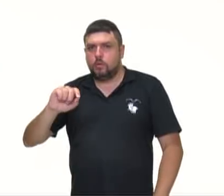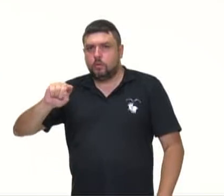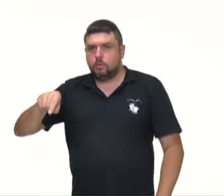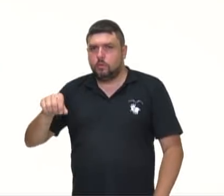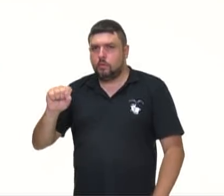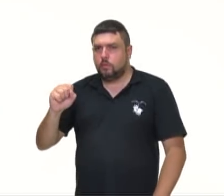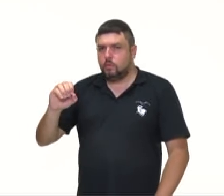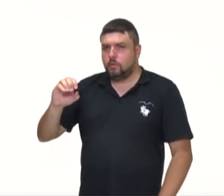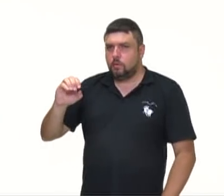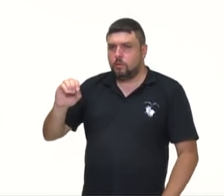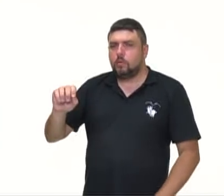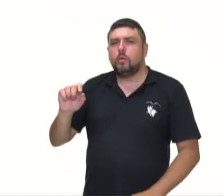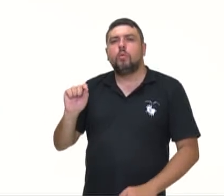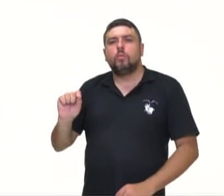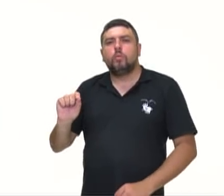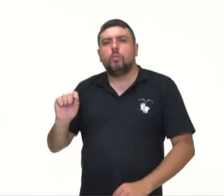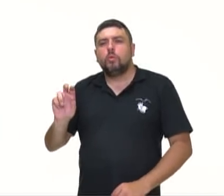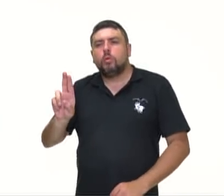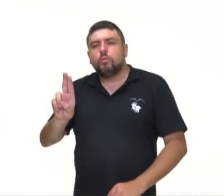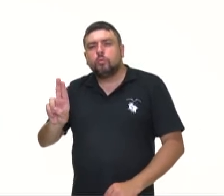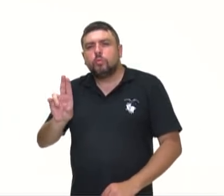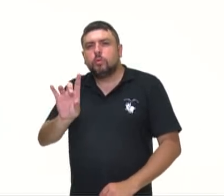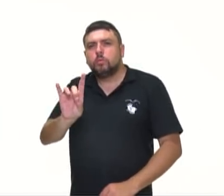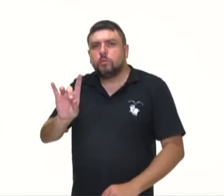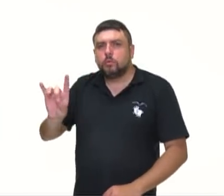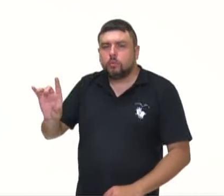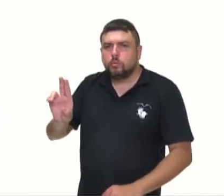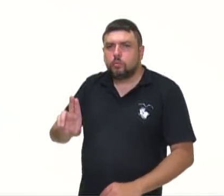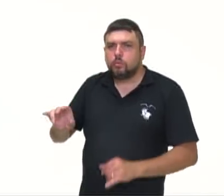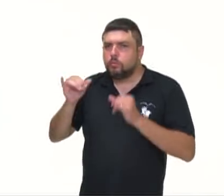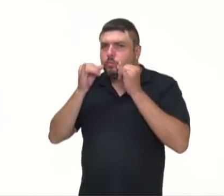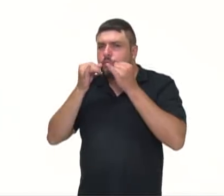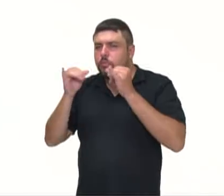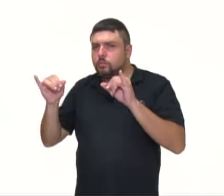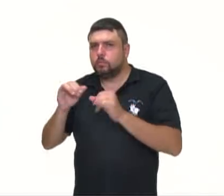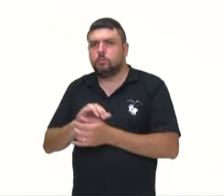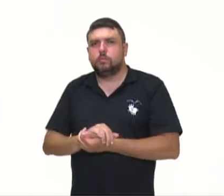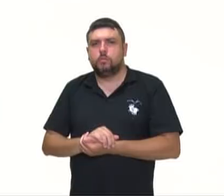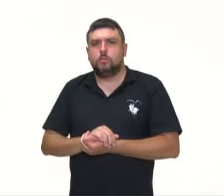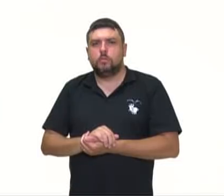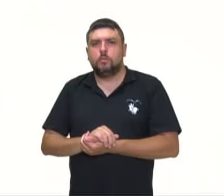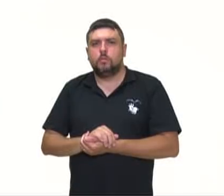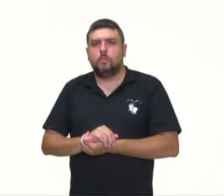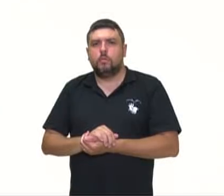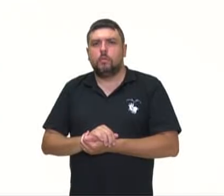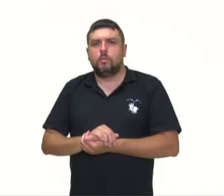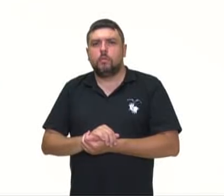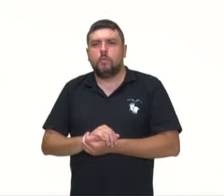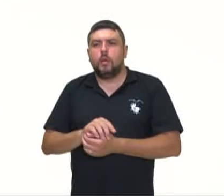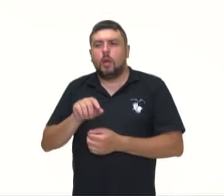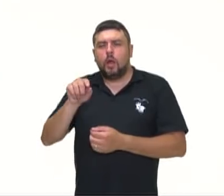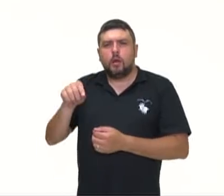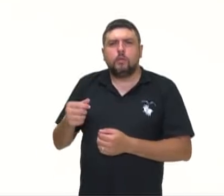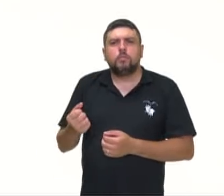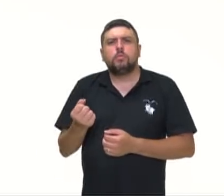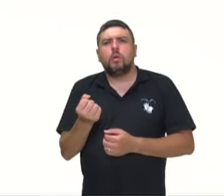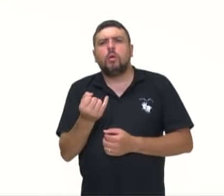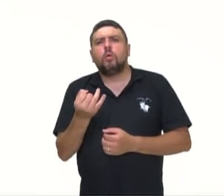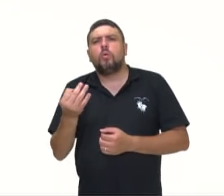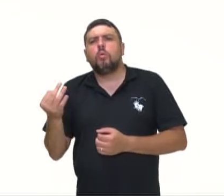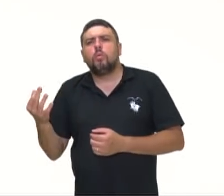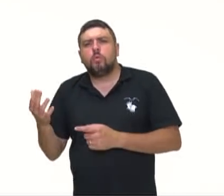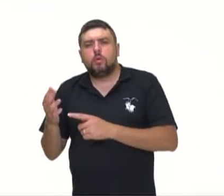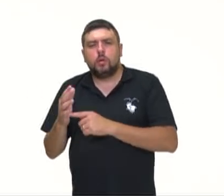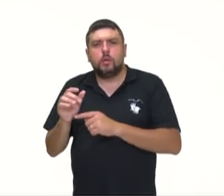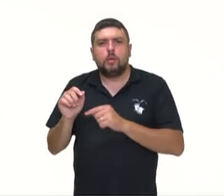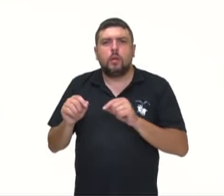por unidade de eletricidade usada. Quantas unidades de eletricidade devem ser usadas para o valor